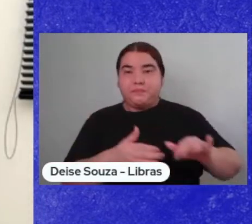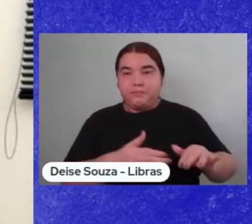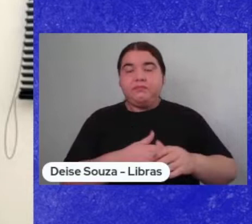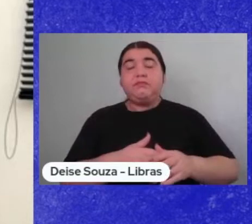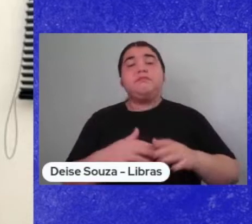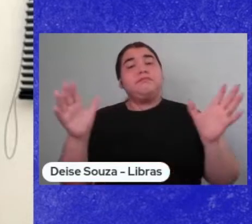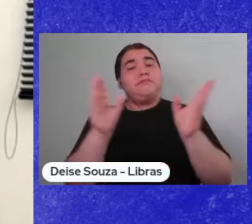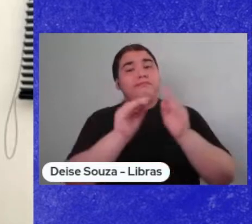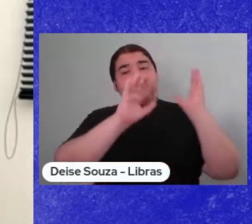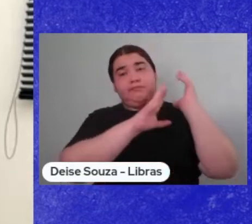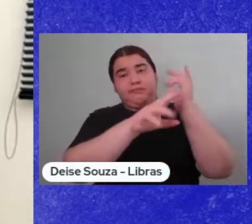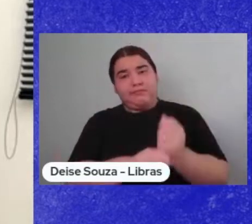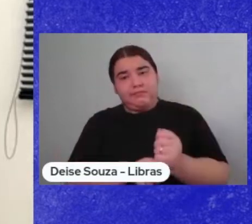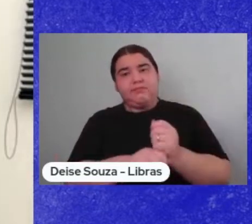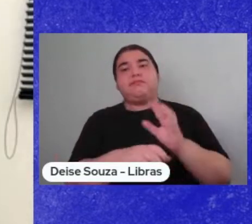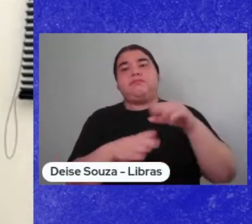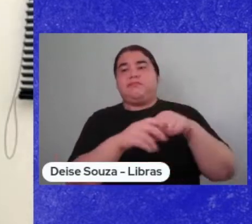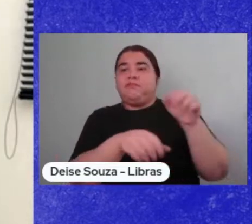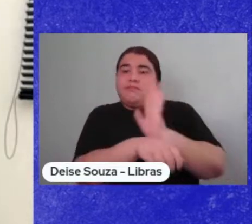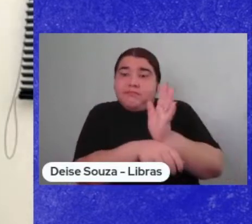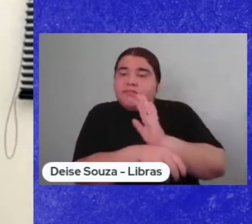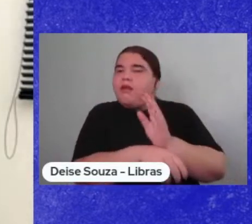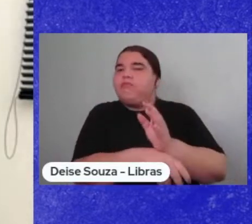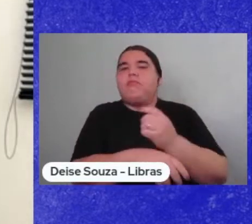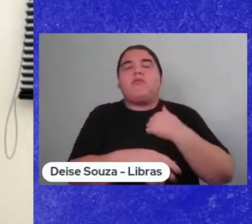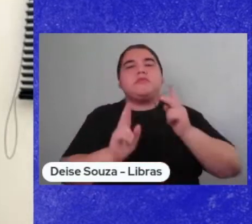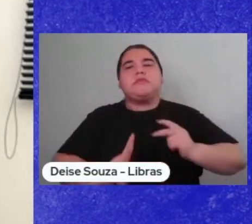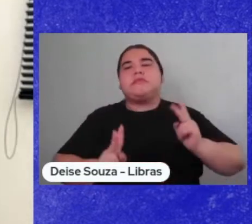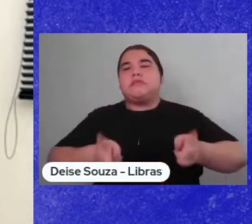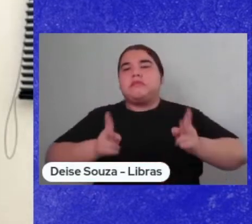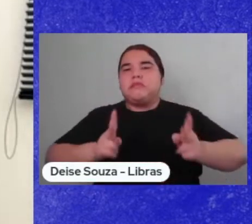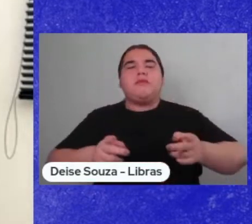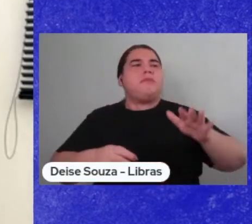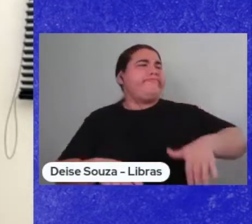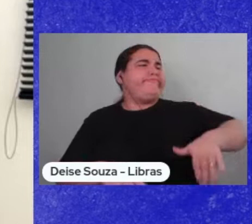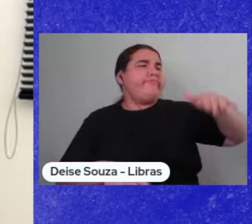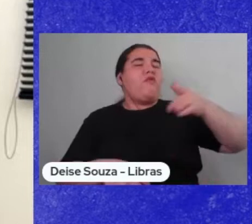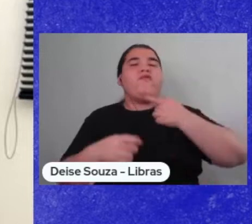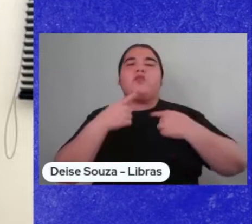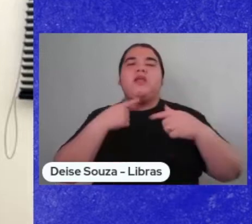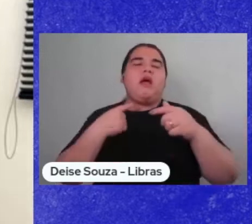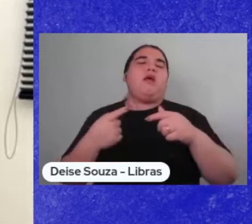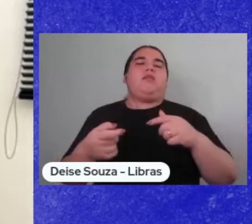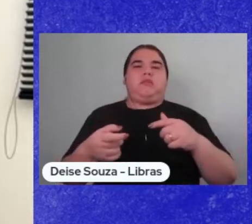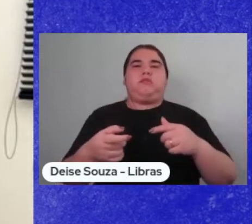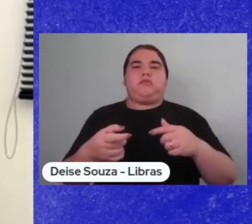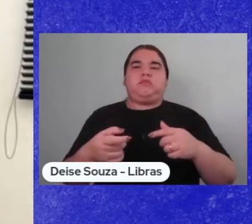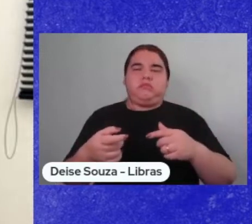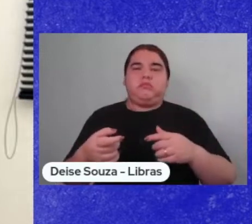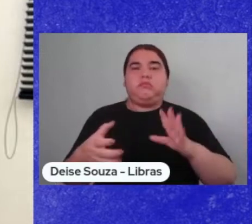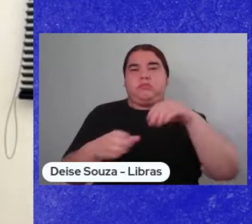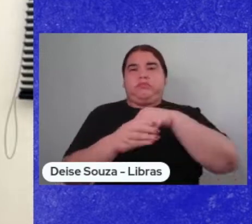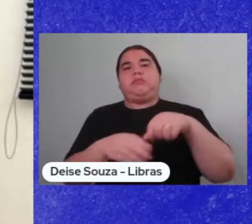minha trajetória dentro do cinema, cinema sempre foi uma coisa que eu quis fazer, sempre, desde pequeno. Eu lembro que a primeira vez que eu